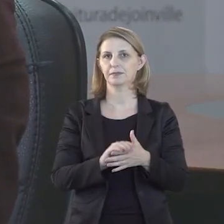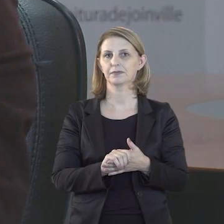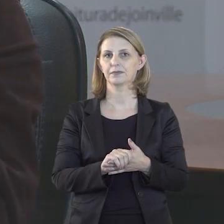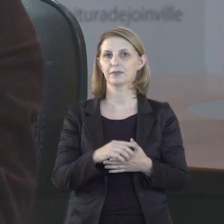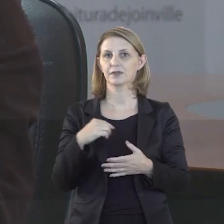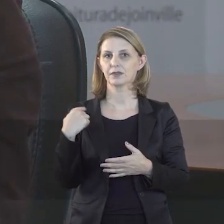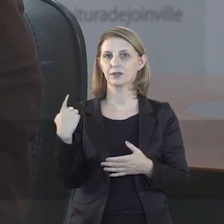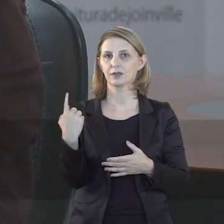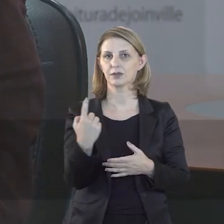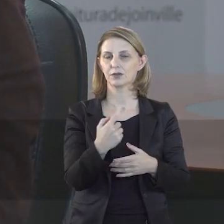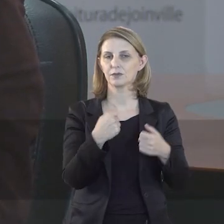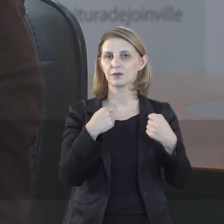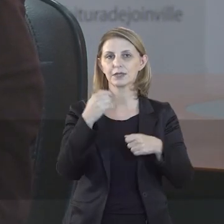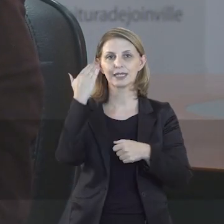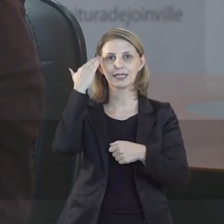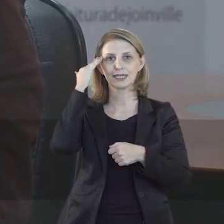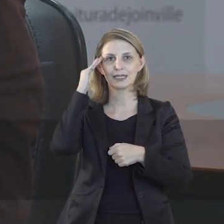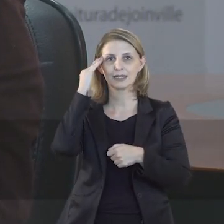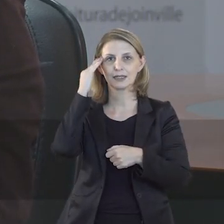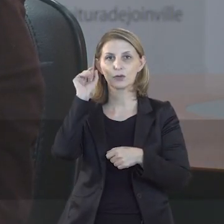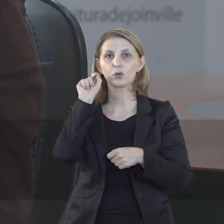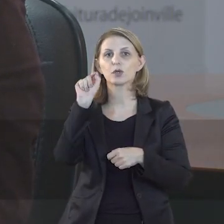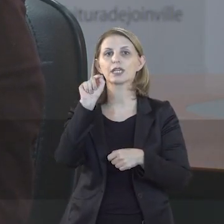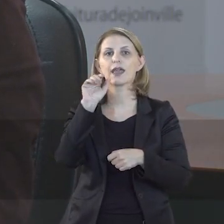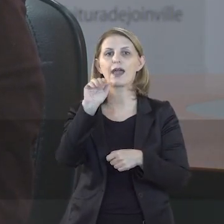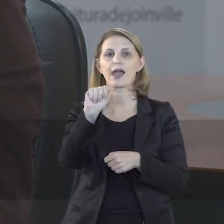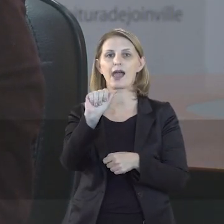Primeiro eu queria iniciar dizendo o seguinte.